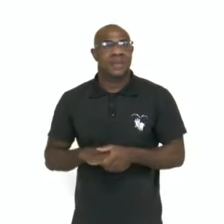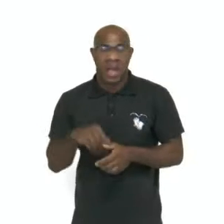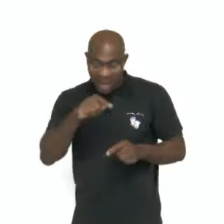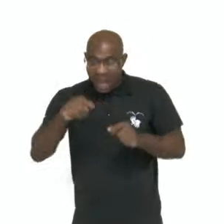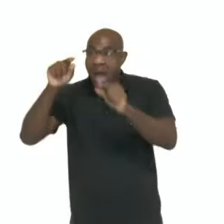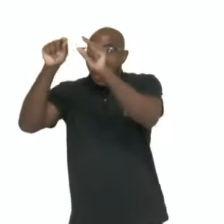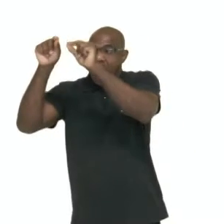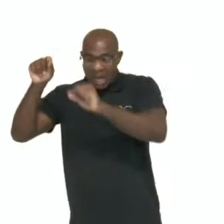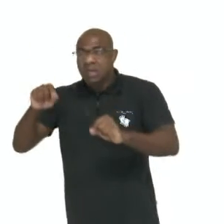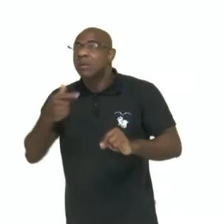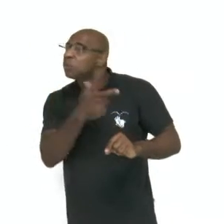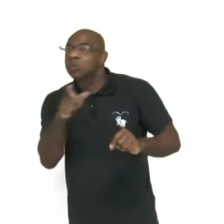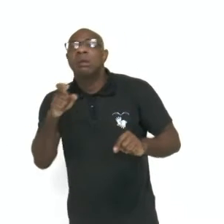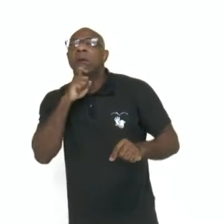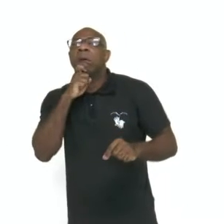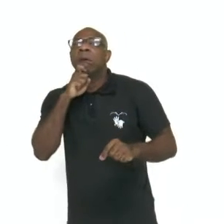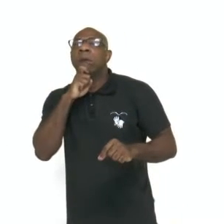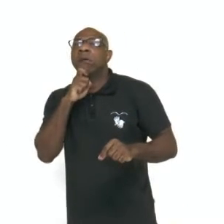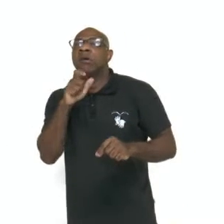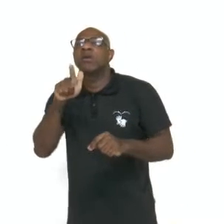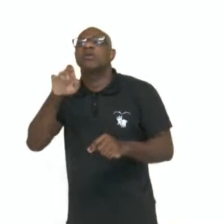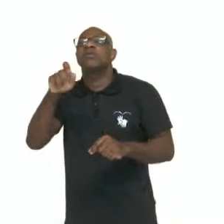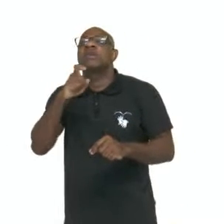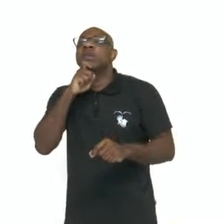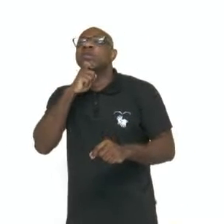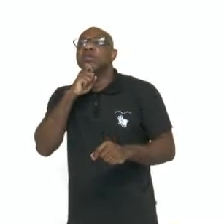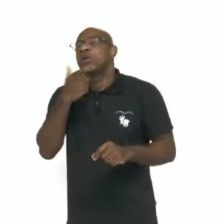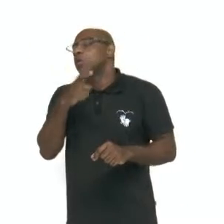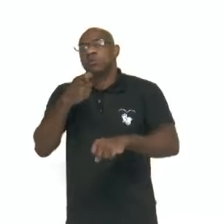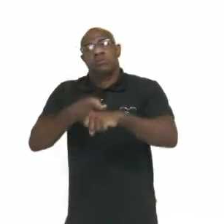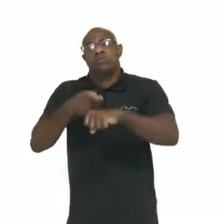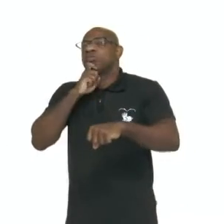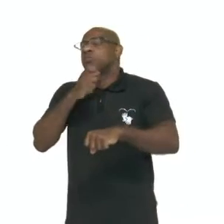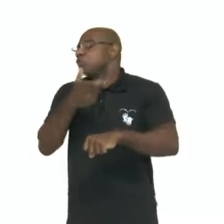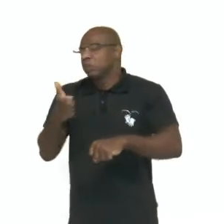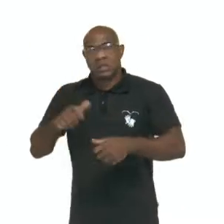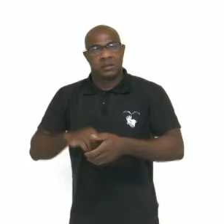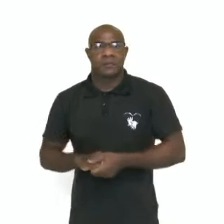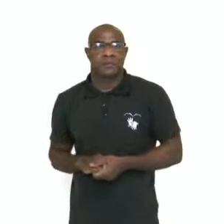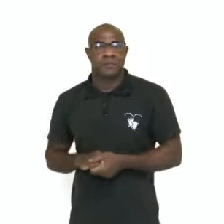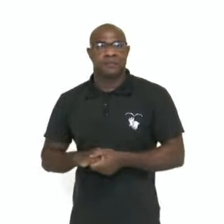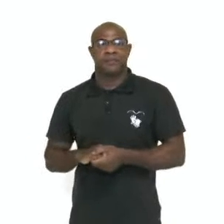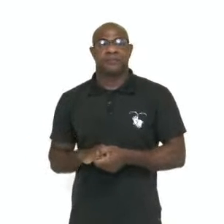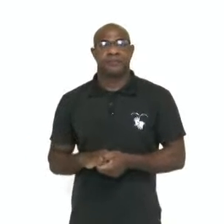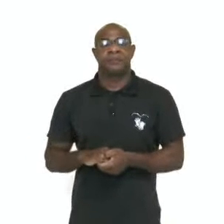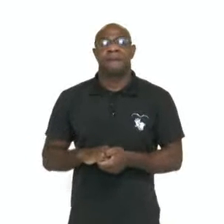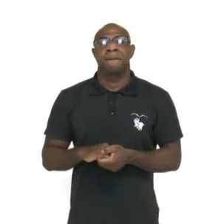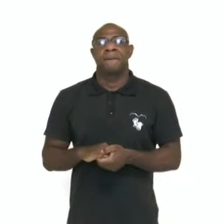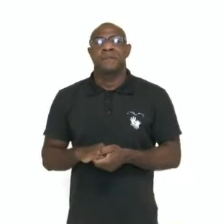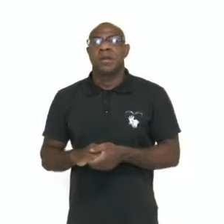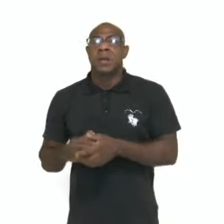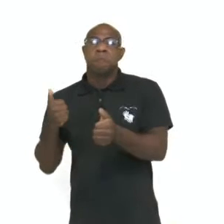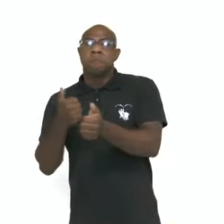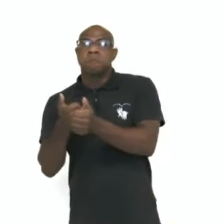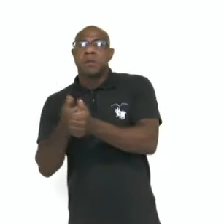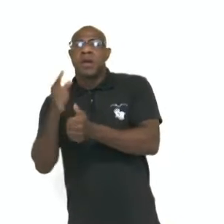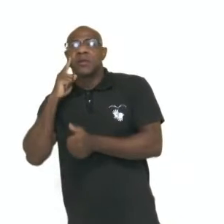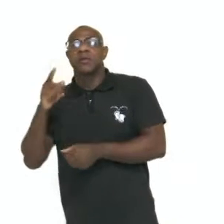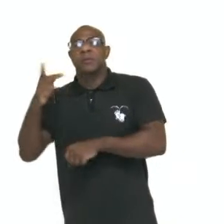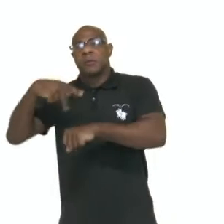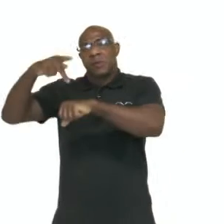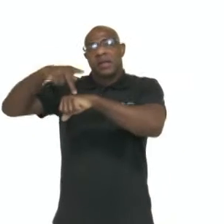transformaram em petróleo. E com isso, então, esses países, né, por exemplo, a Rússia, a Finlândia,